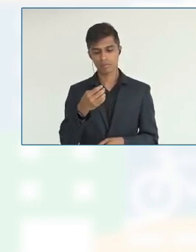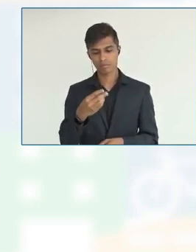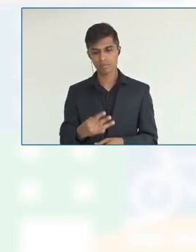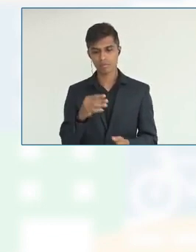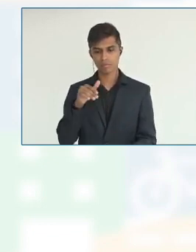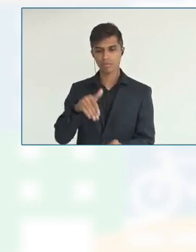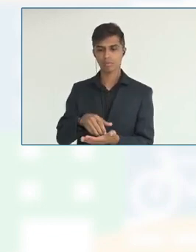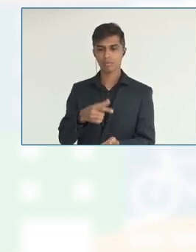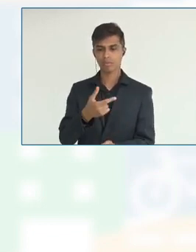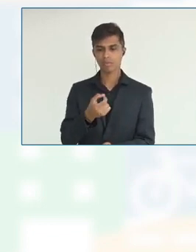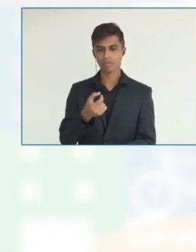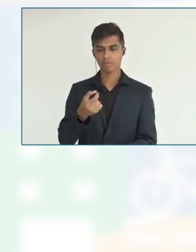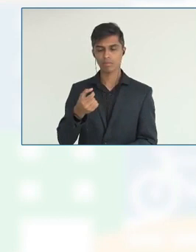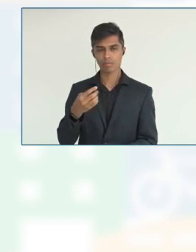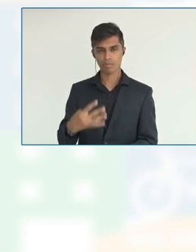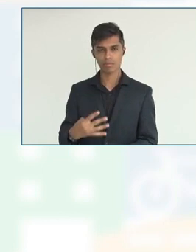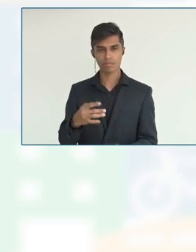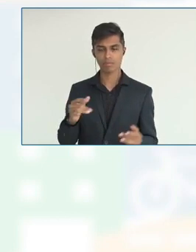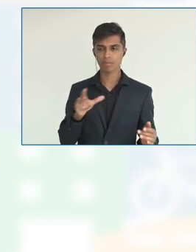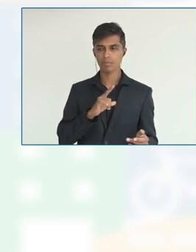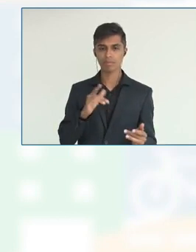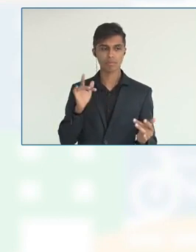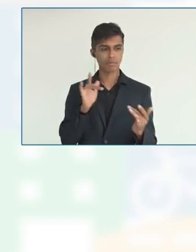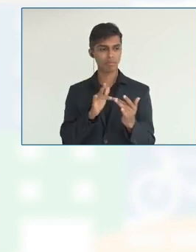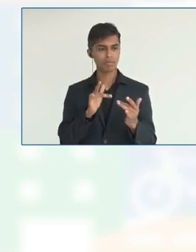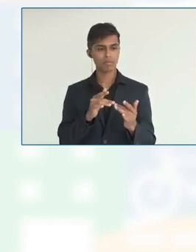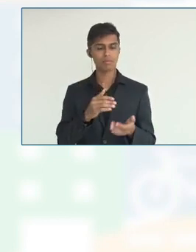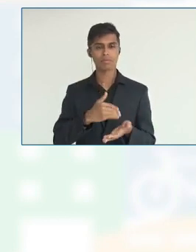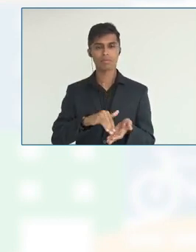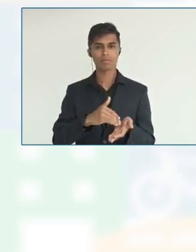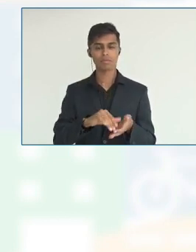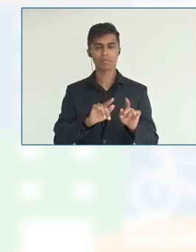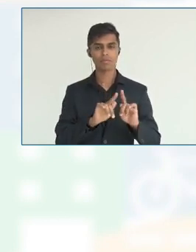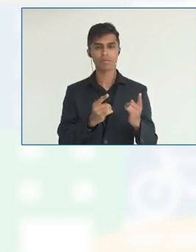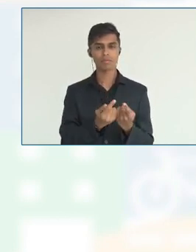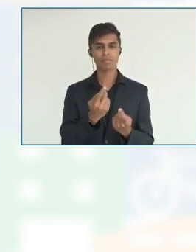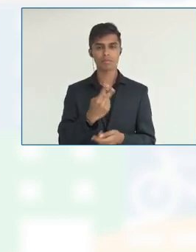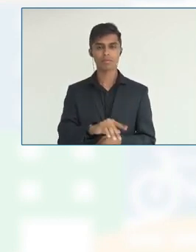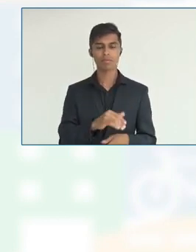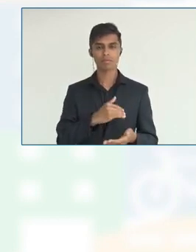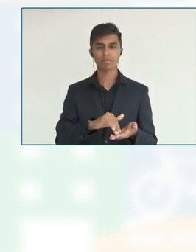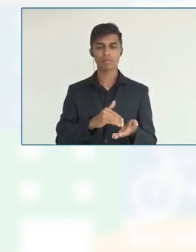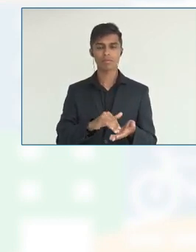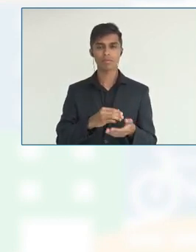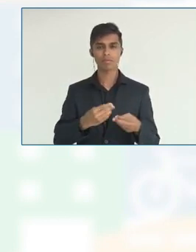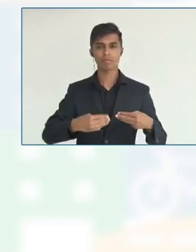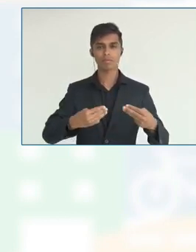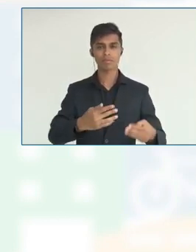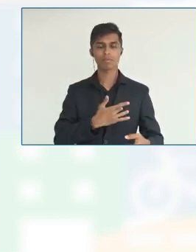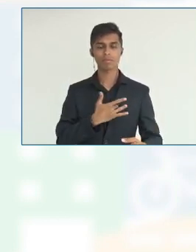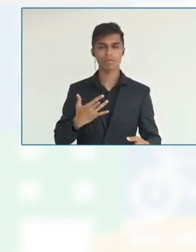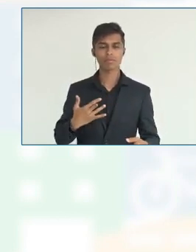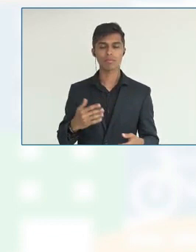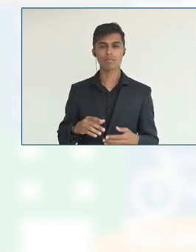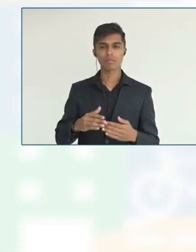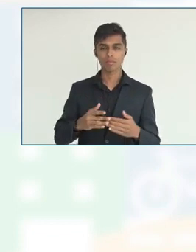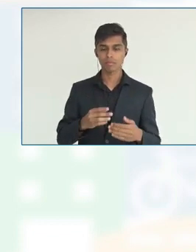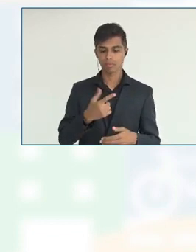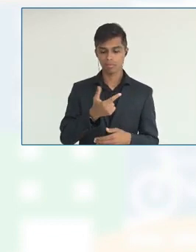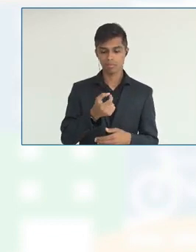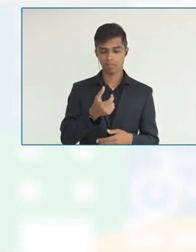estava vinculado diretamente ao gabinete do secretário, né, então do secretário municipal de saúde. A partir